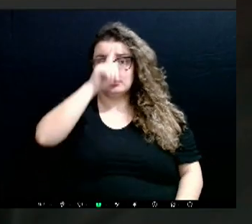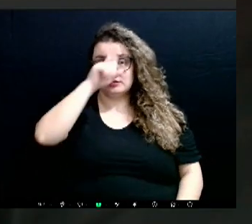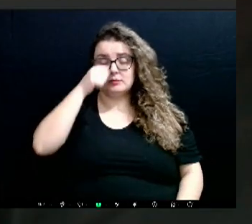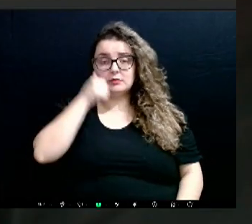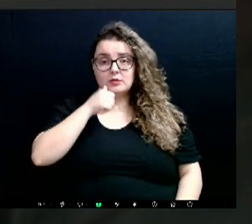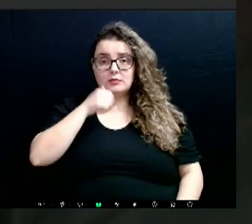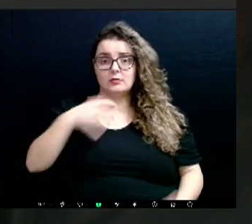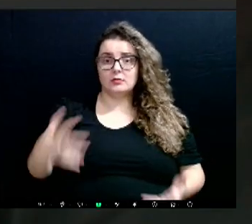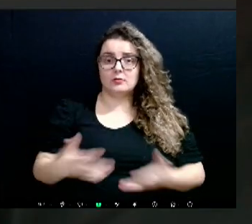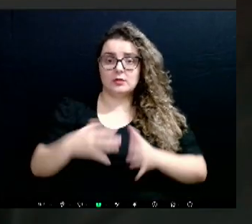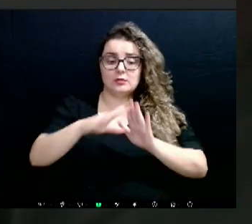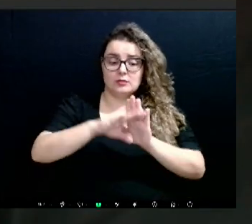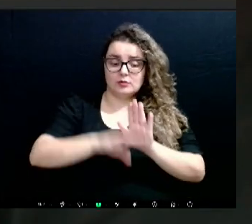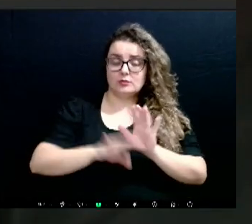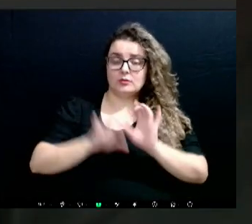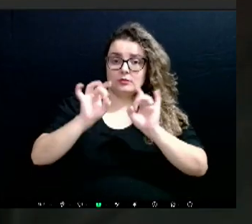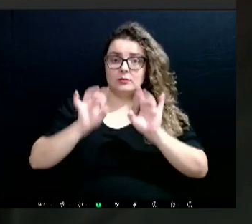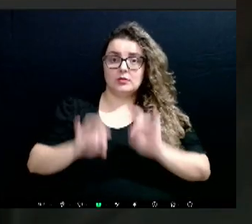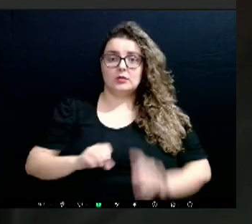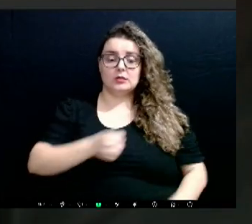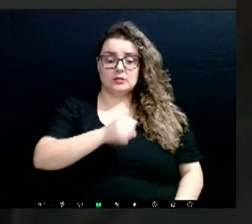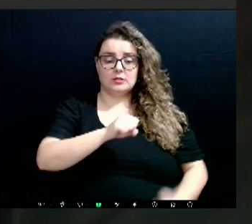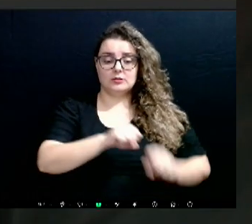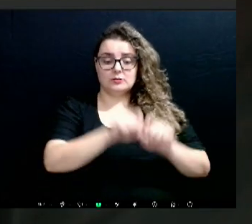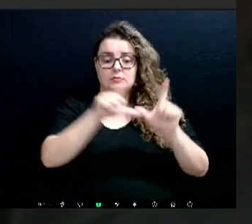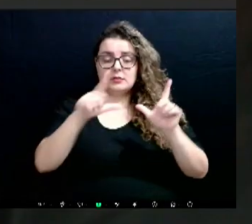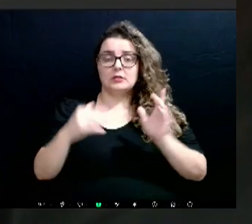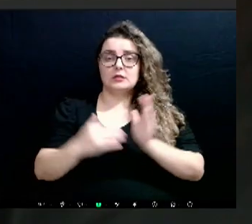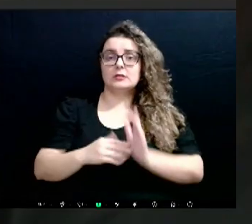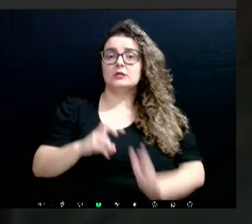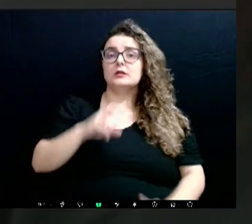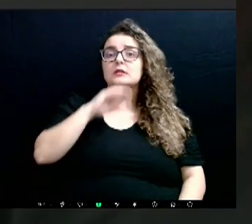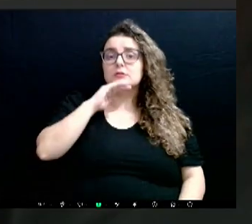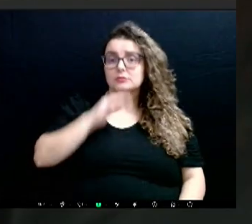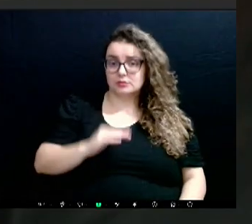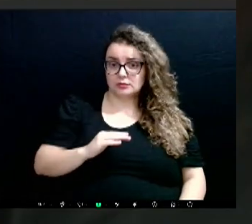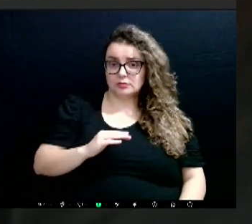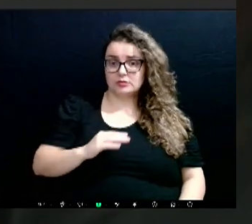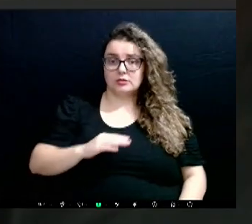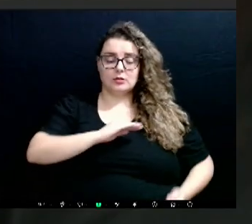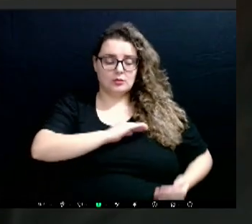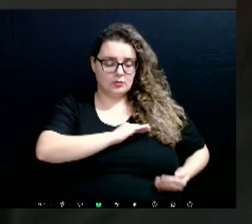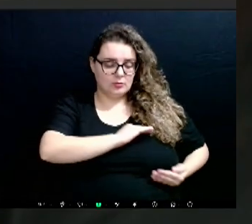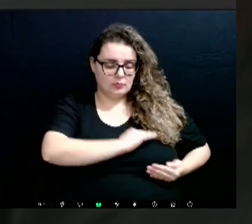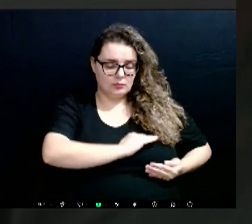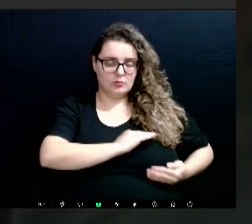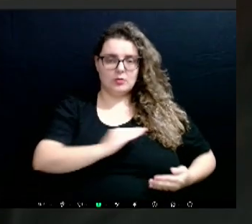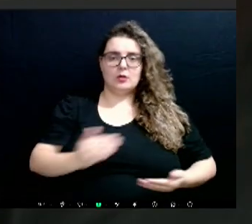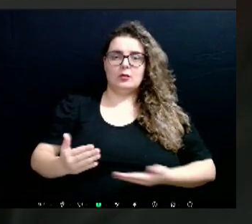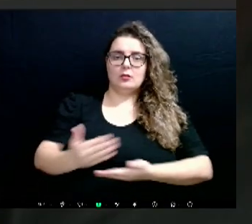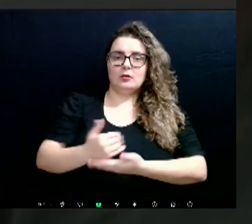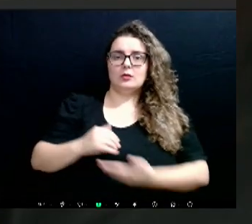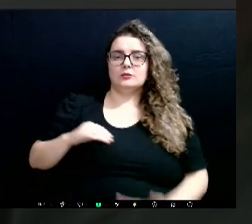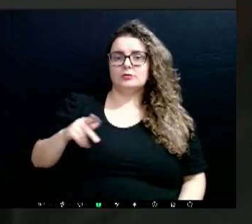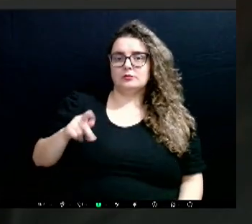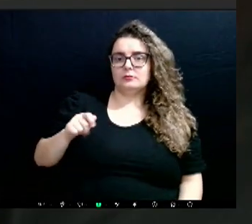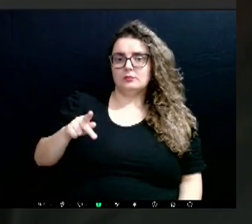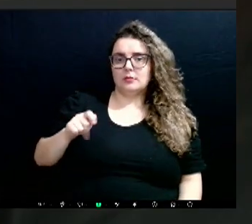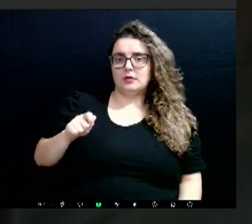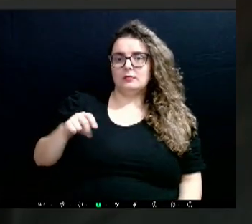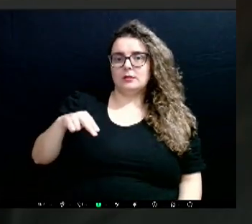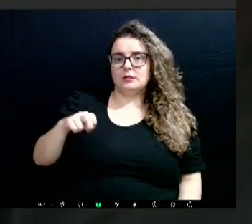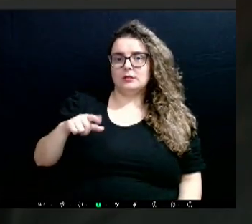programação especial das 8 da manhã até as 5 da tarde, com mamografias, coleta de Papa Nicolau, inserção de DIU e